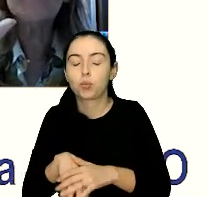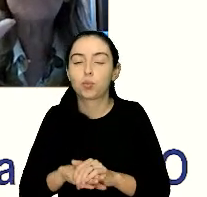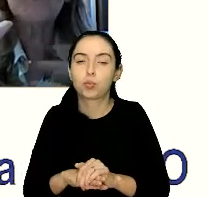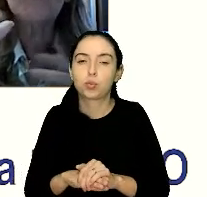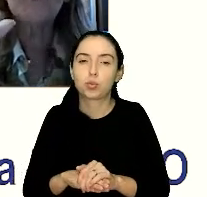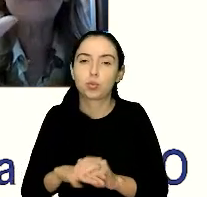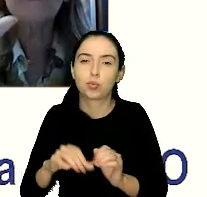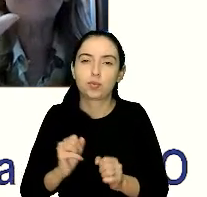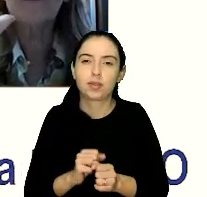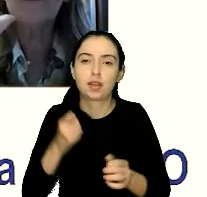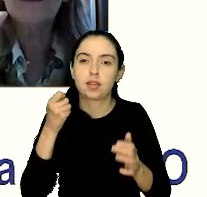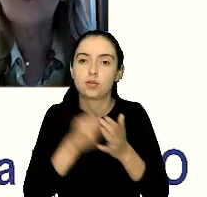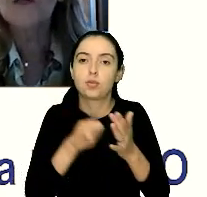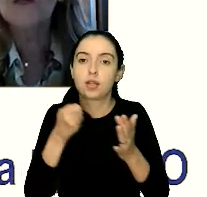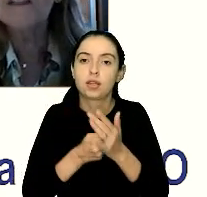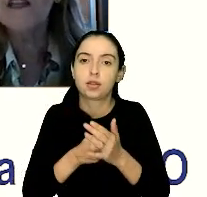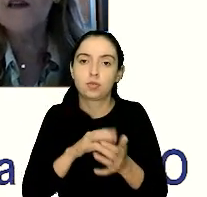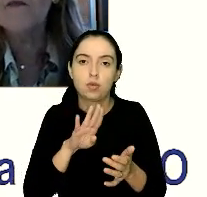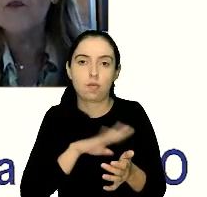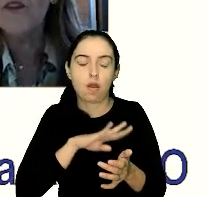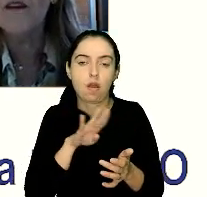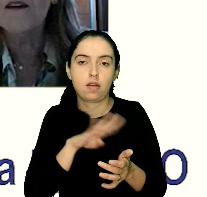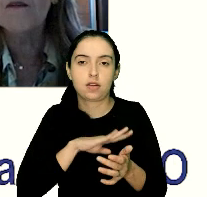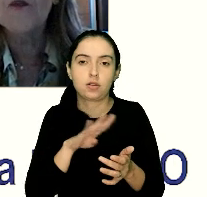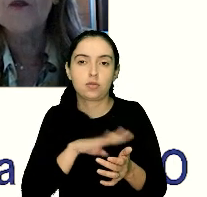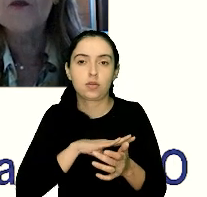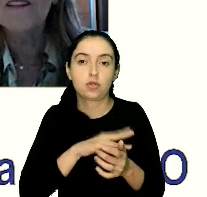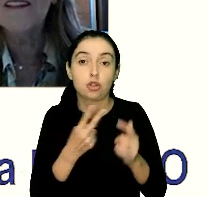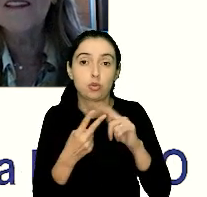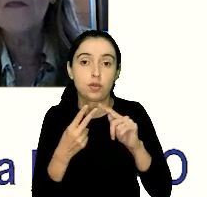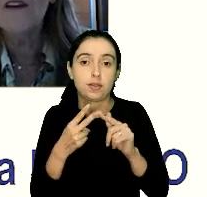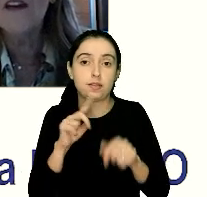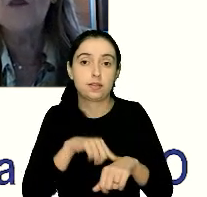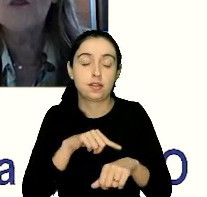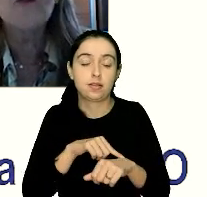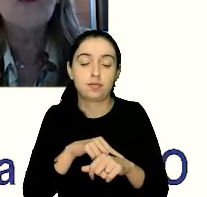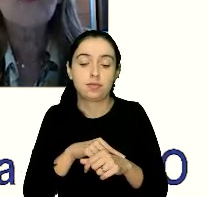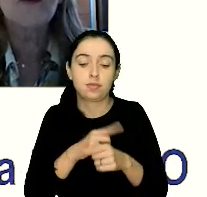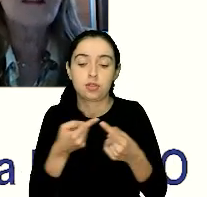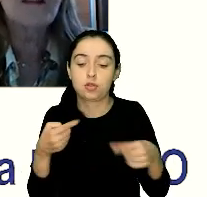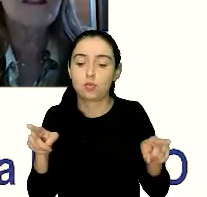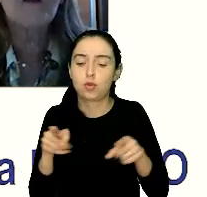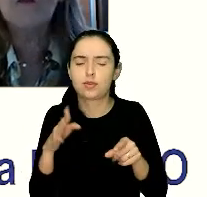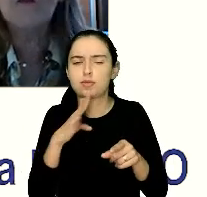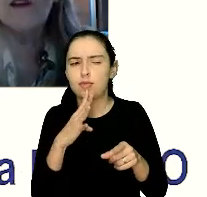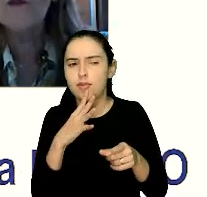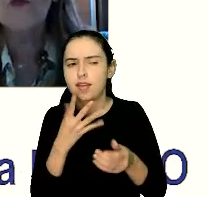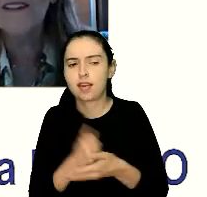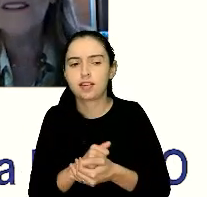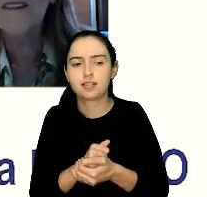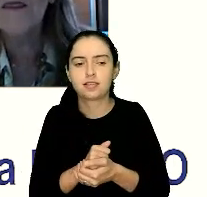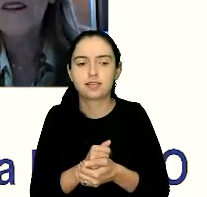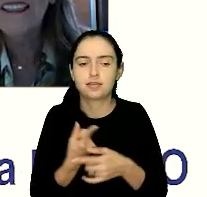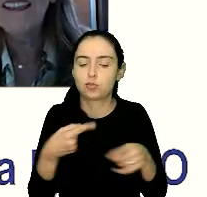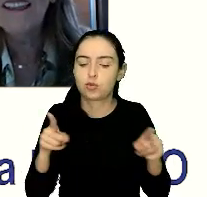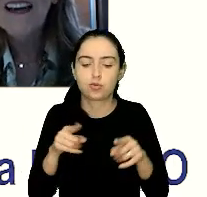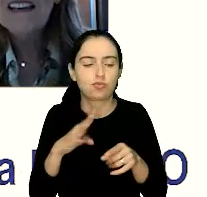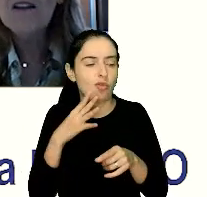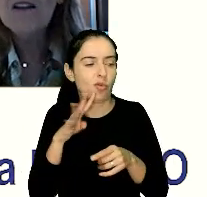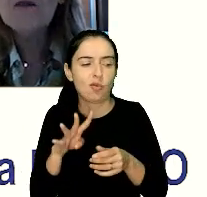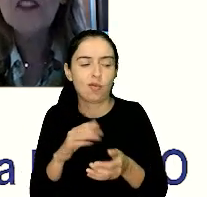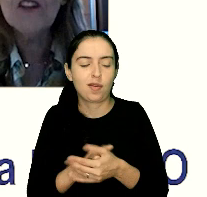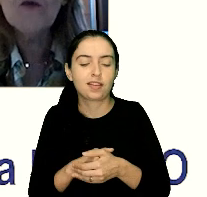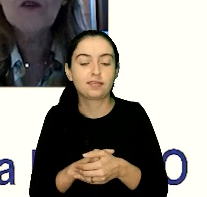Nós batemos, nosso coração bate em 2 tempos, quem é músico aí sabe, quem não é músico também sabe, porque tem coração,